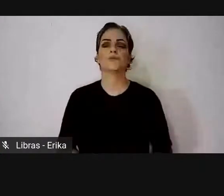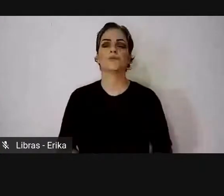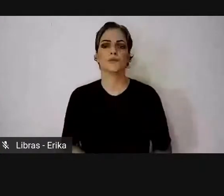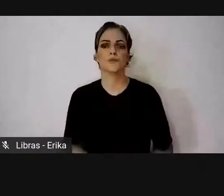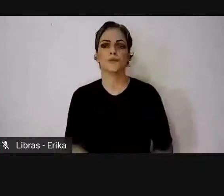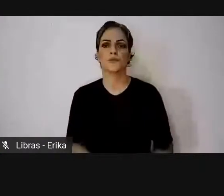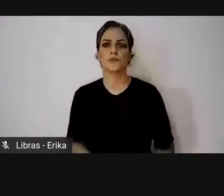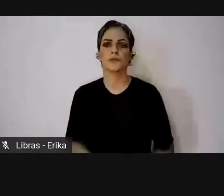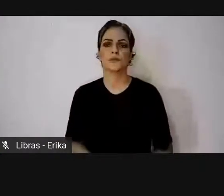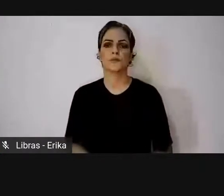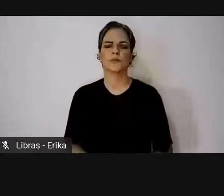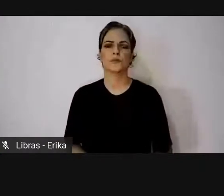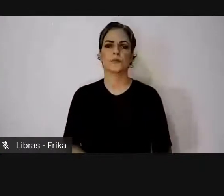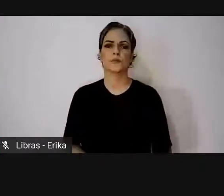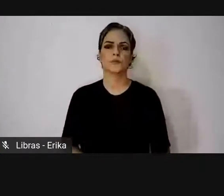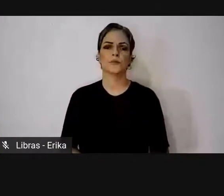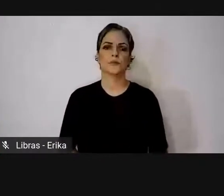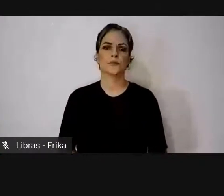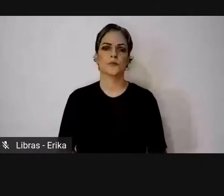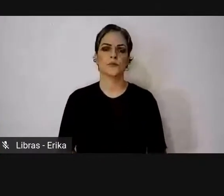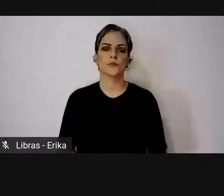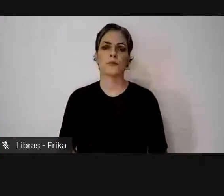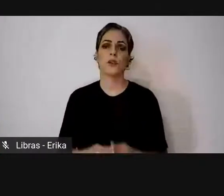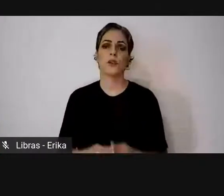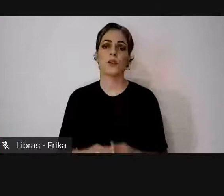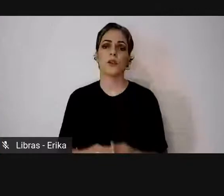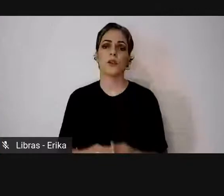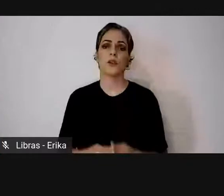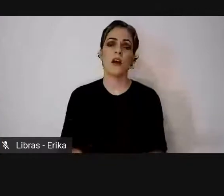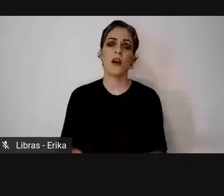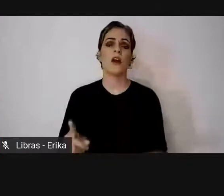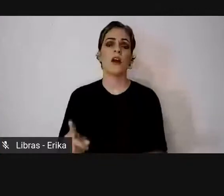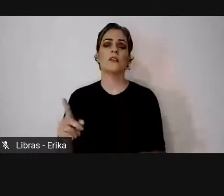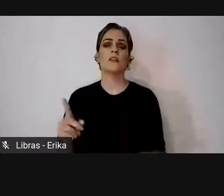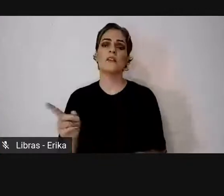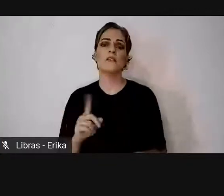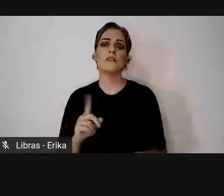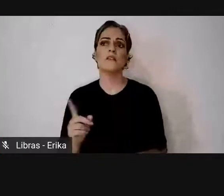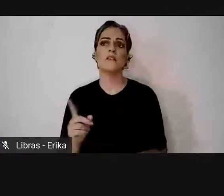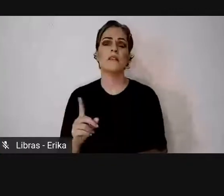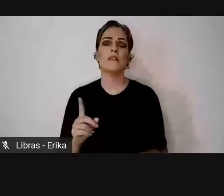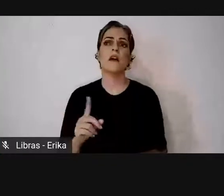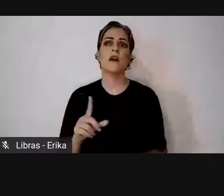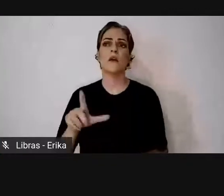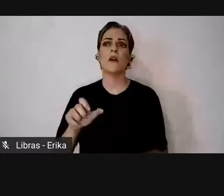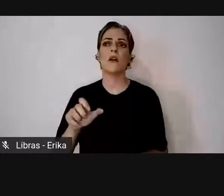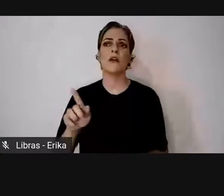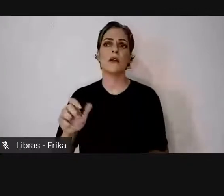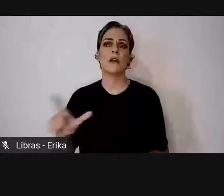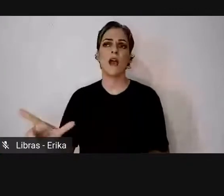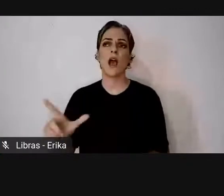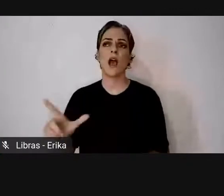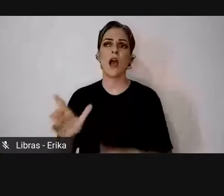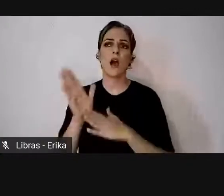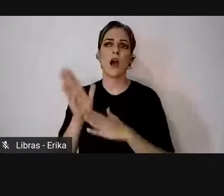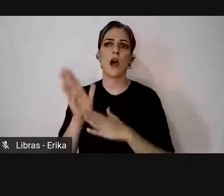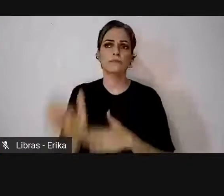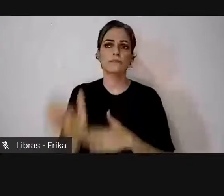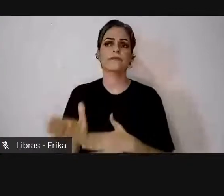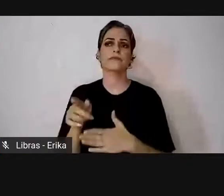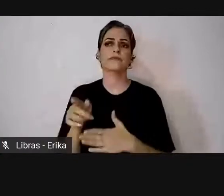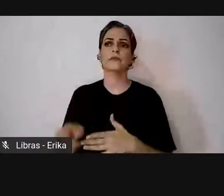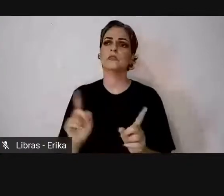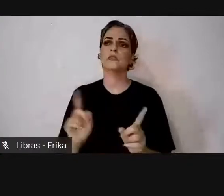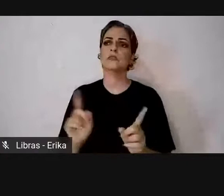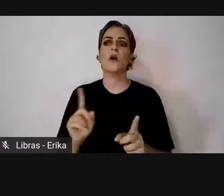o valor não legal da tradução em si, mas com o objetivo de pesquisa, né? Focar como